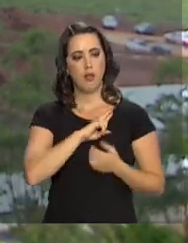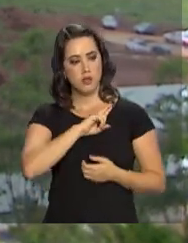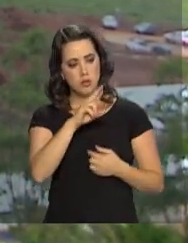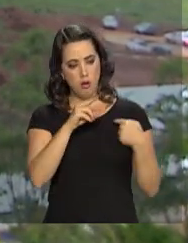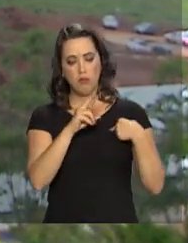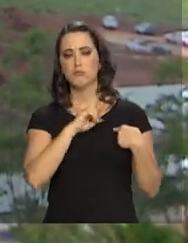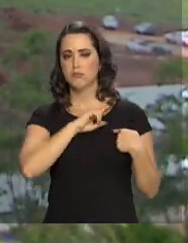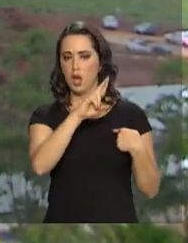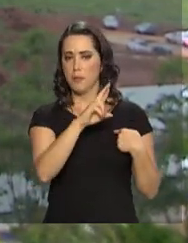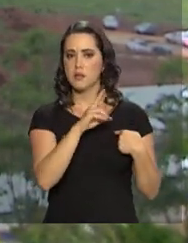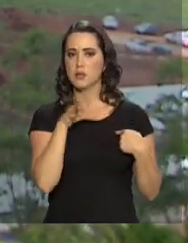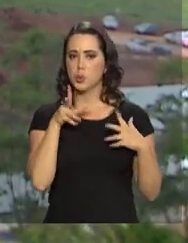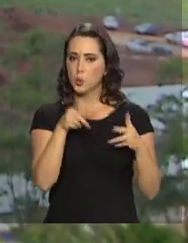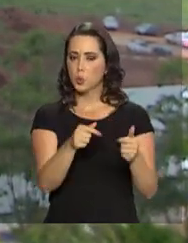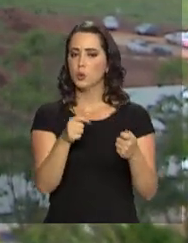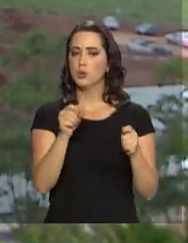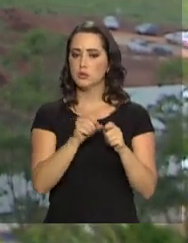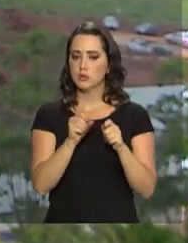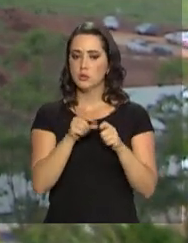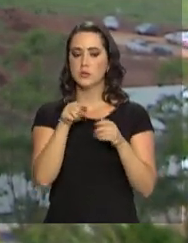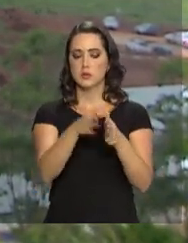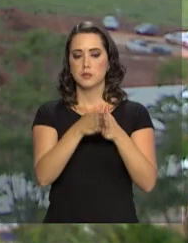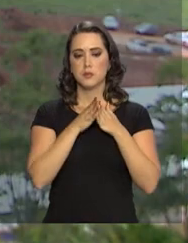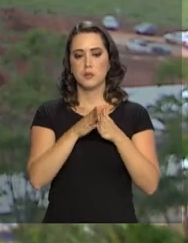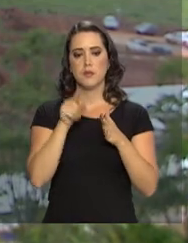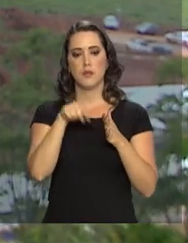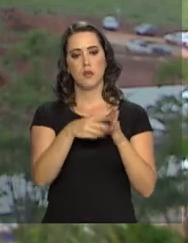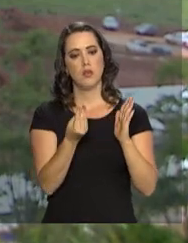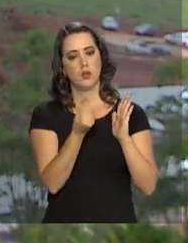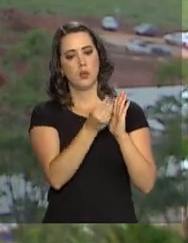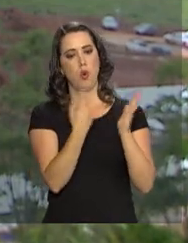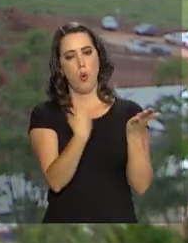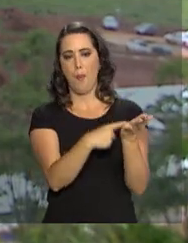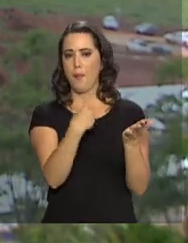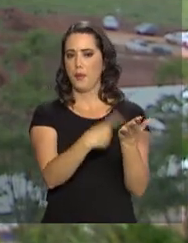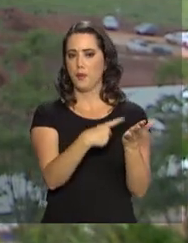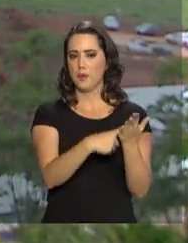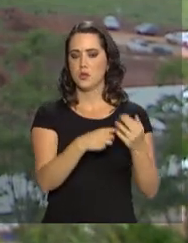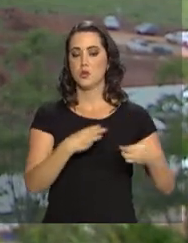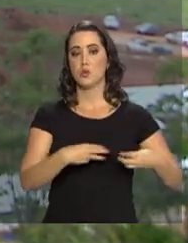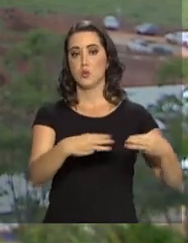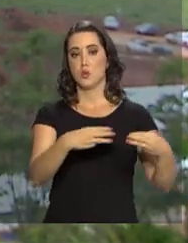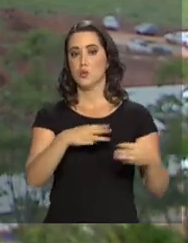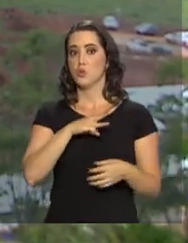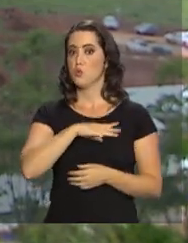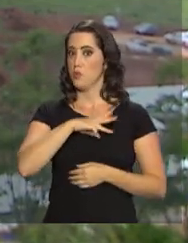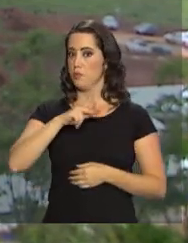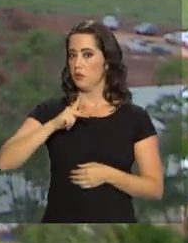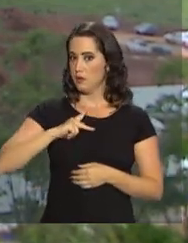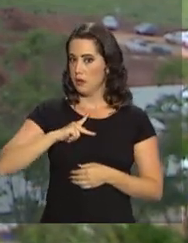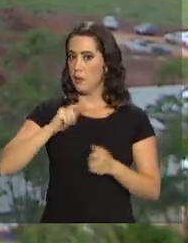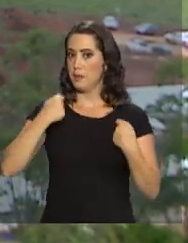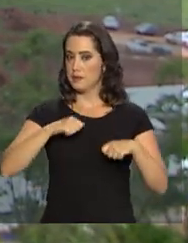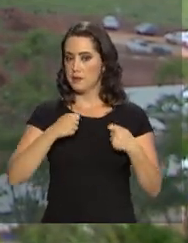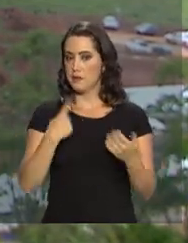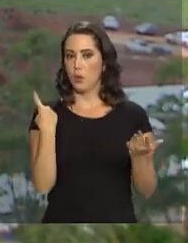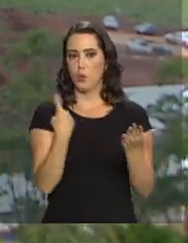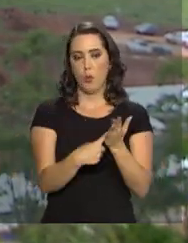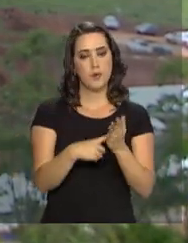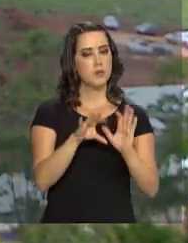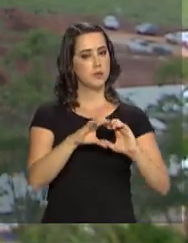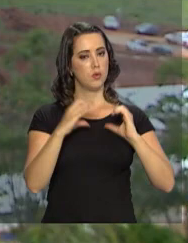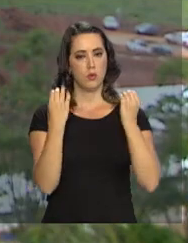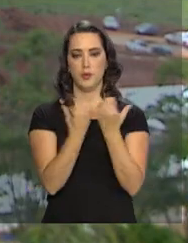ela tem que ser feito tudo aquilo que é exigido e é acordado no Ministério Público. que tem que ser feito com a comunidade,